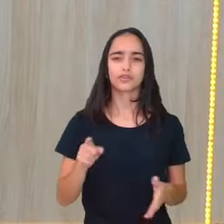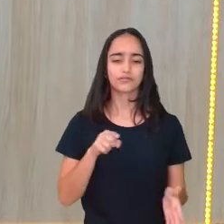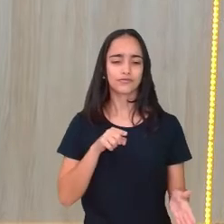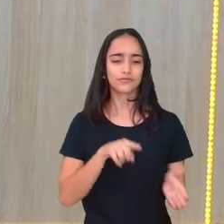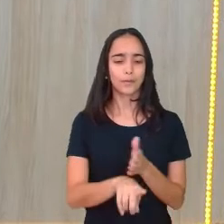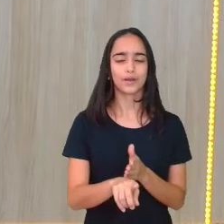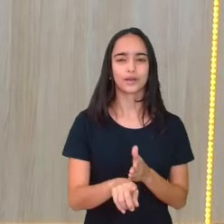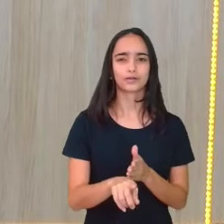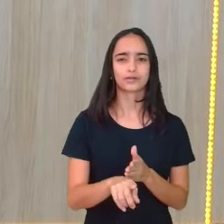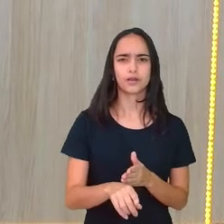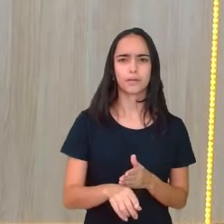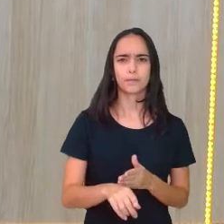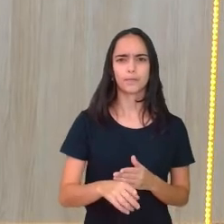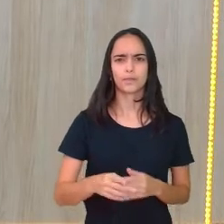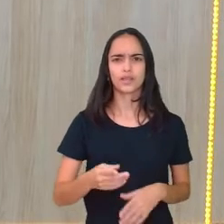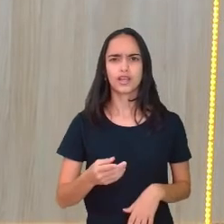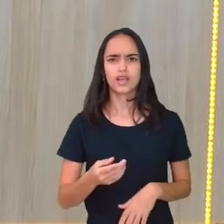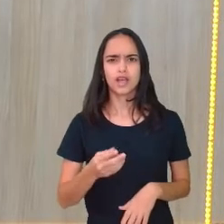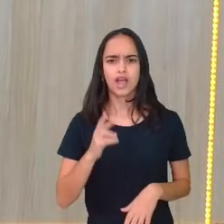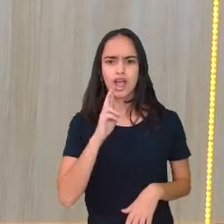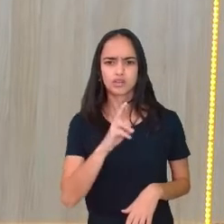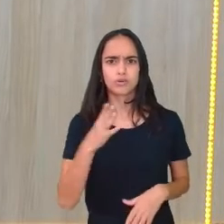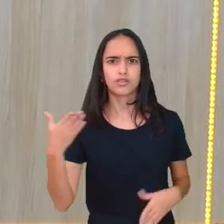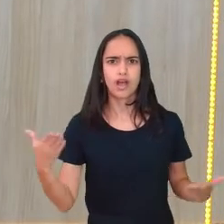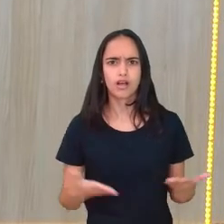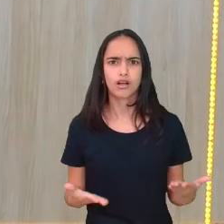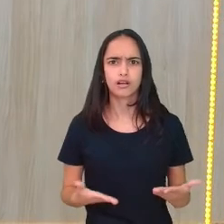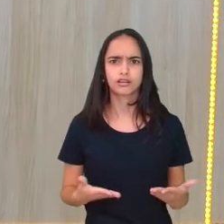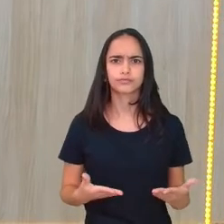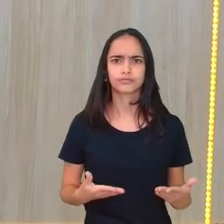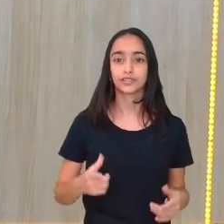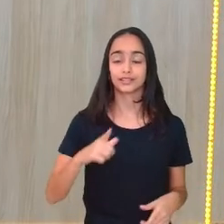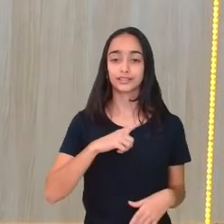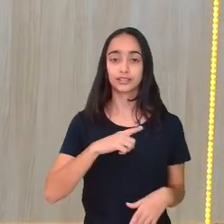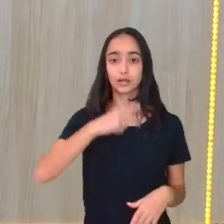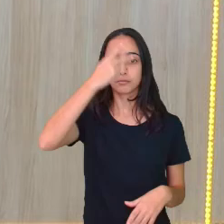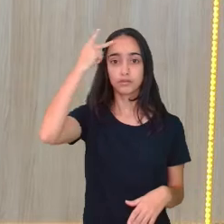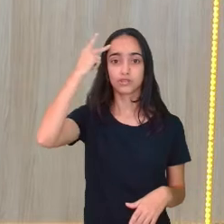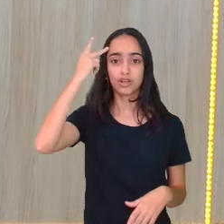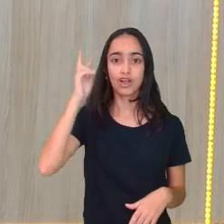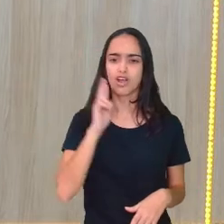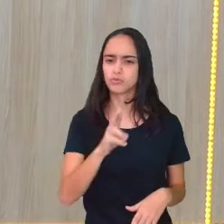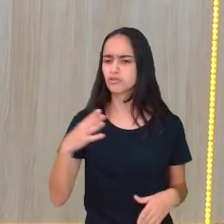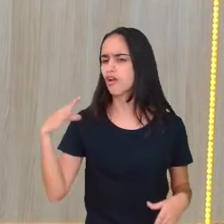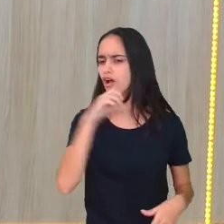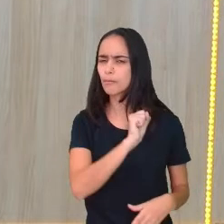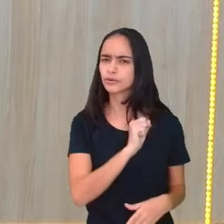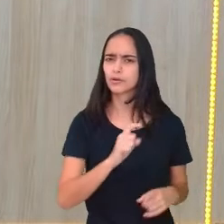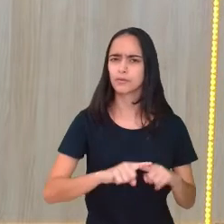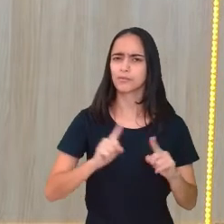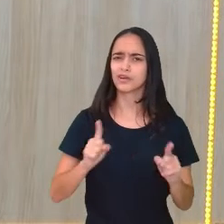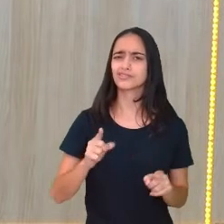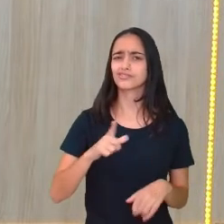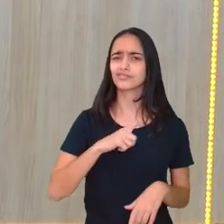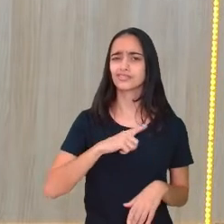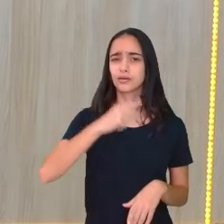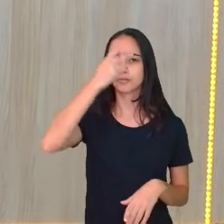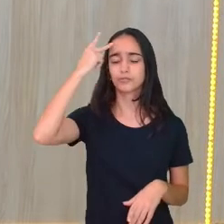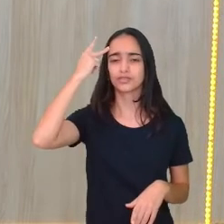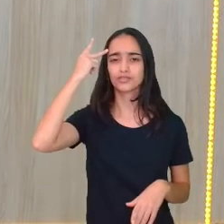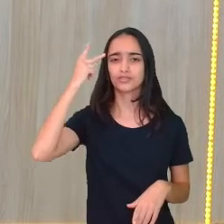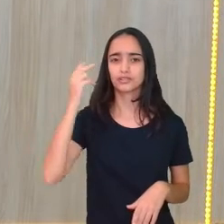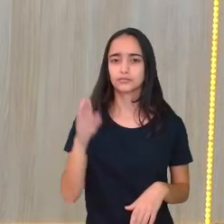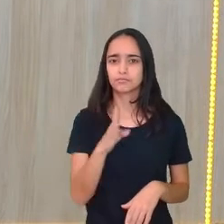resposta disso aqui. Tem gente que vai reagir de primeira de levantar a mão. Tem gente que vai ficar mais quieto. Não quer dizer